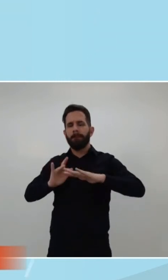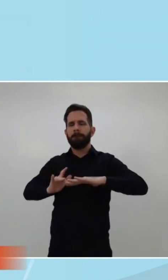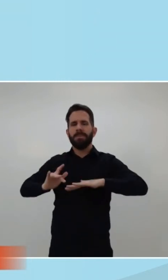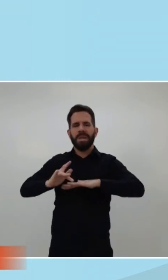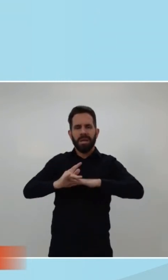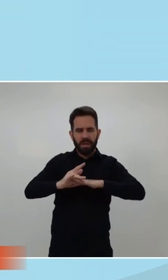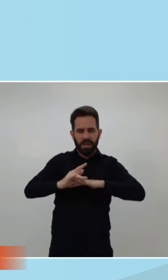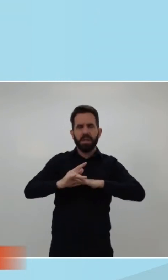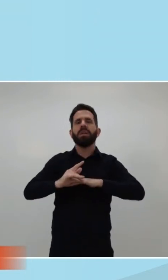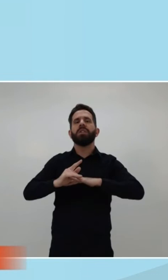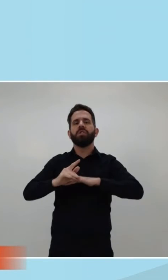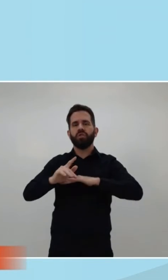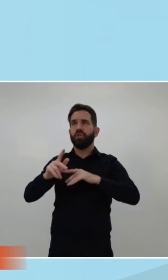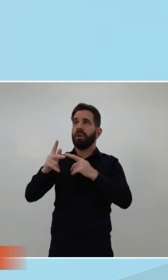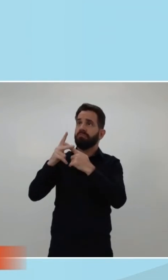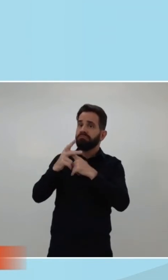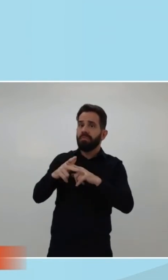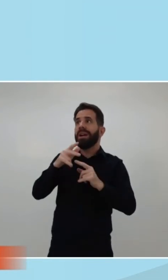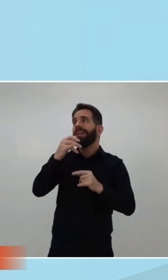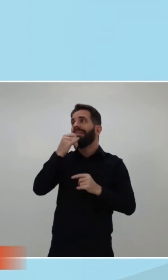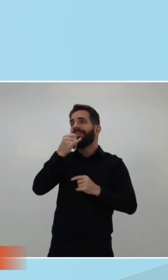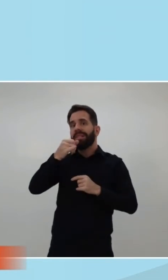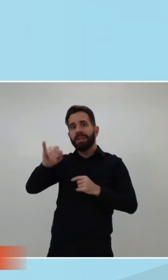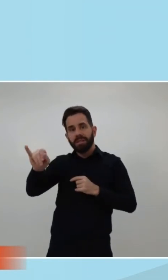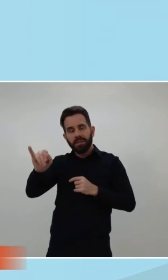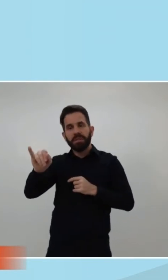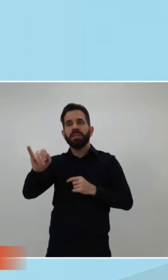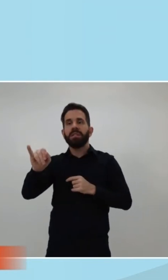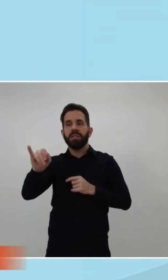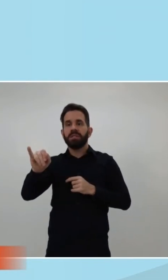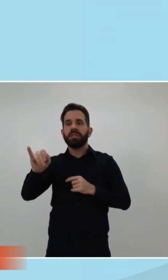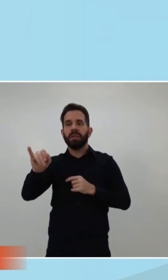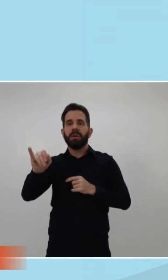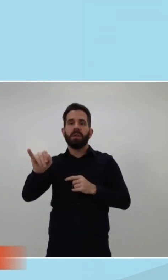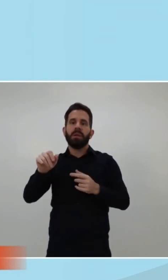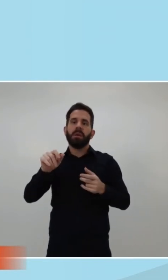eletricista. As aulas serão ministradas a partir do dia 29